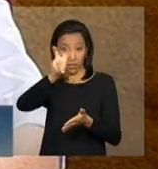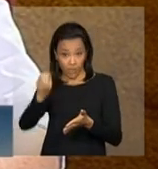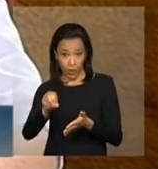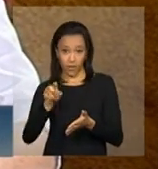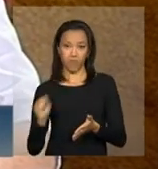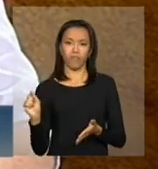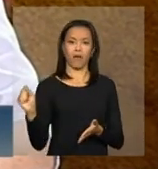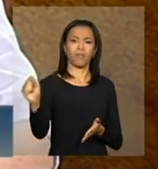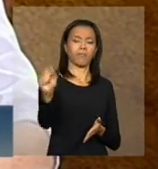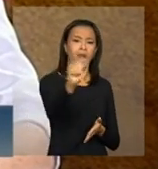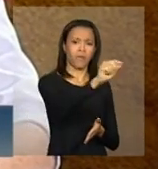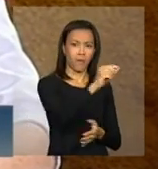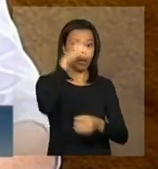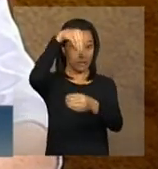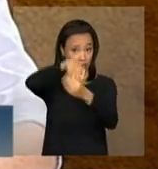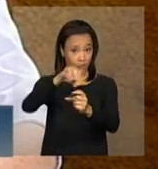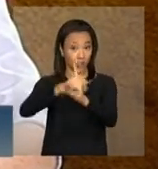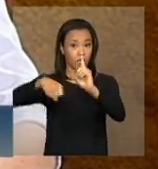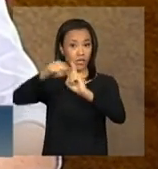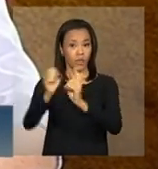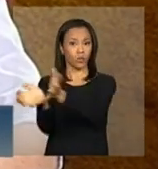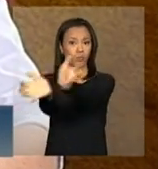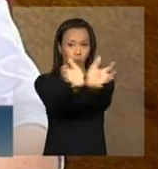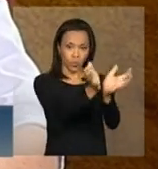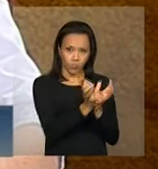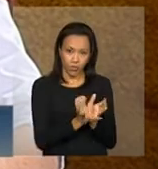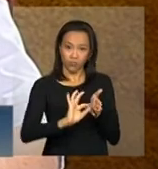da sociedade civil, assim,